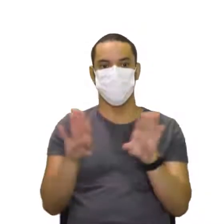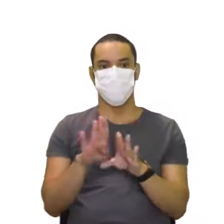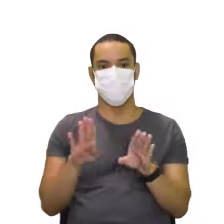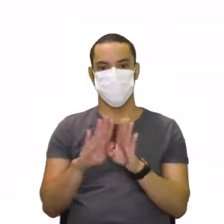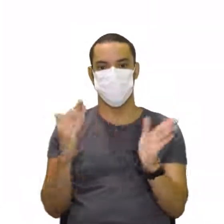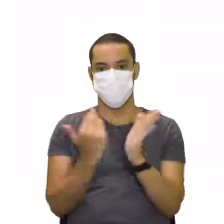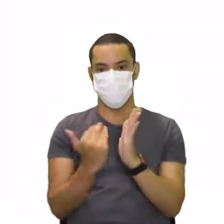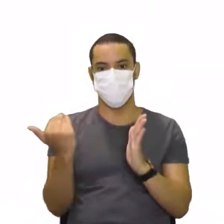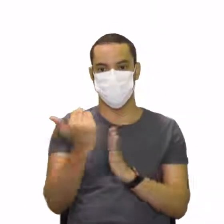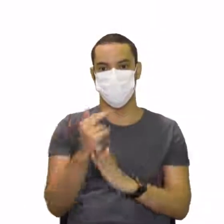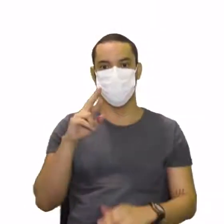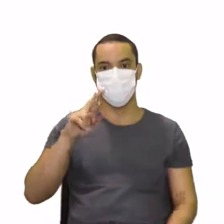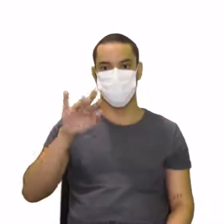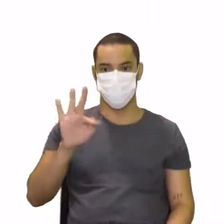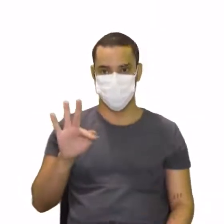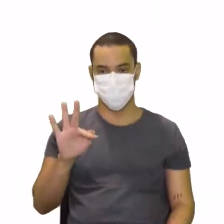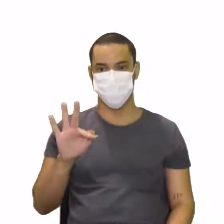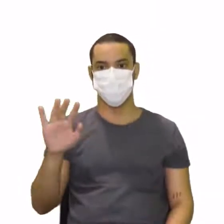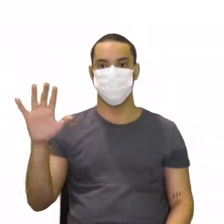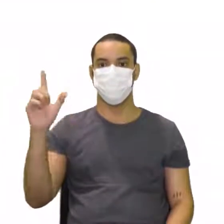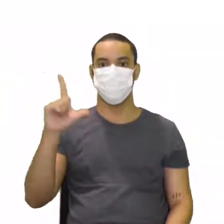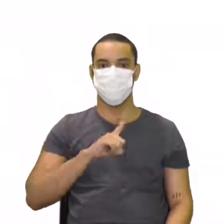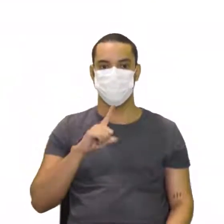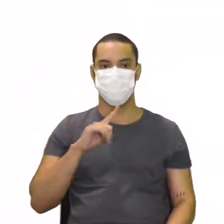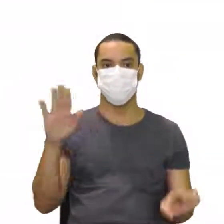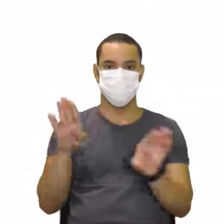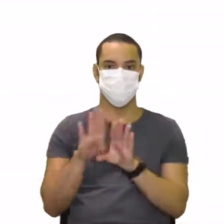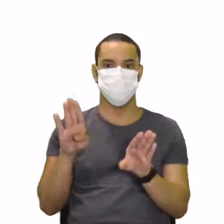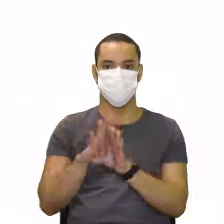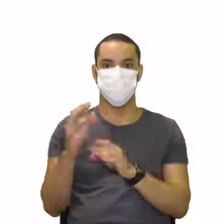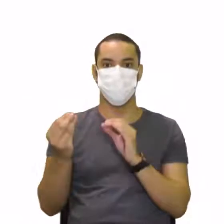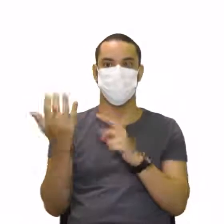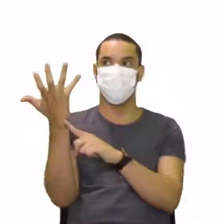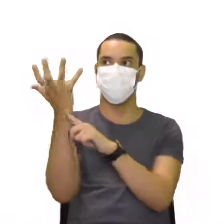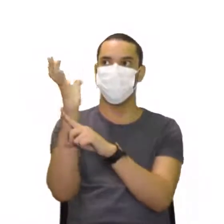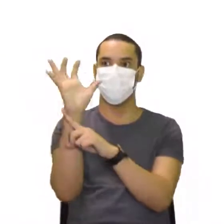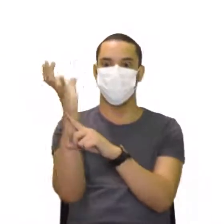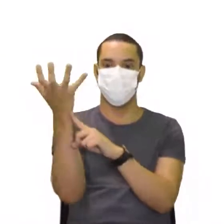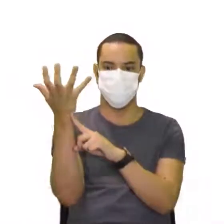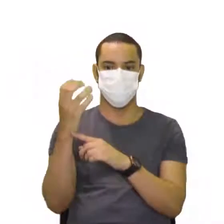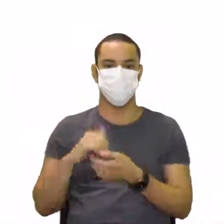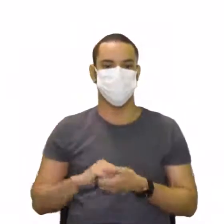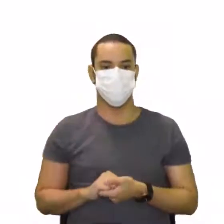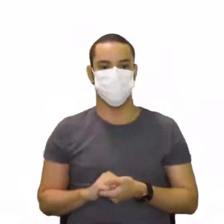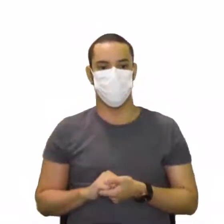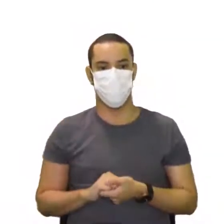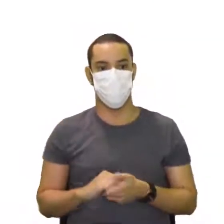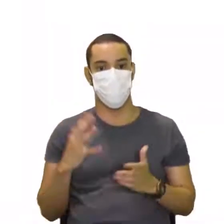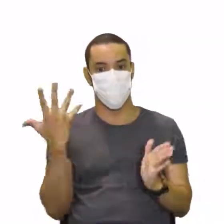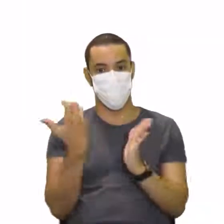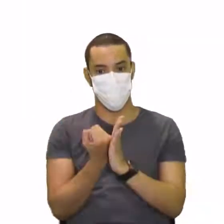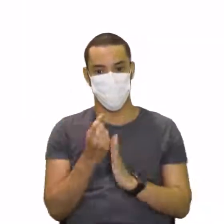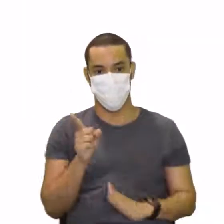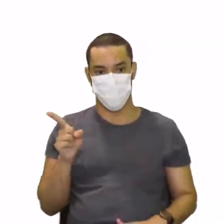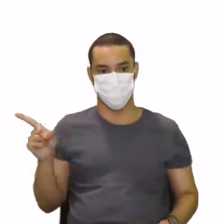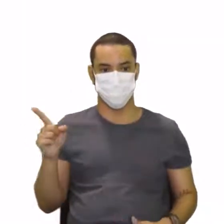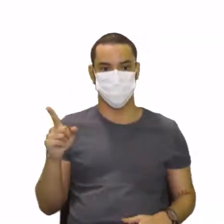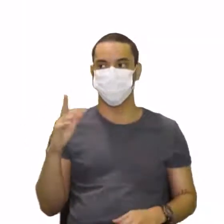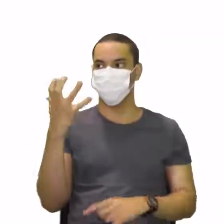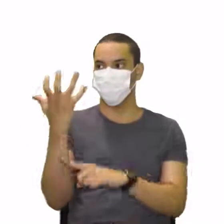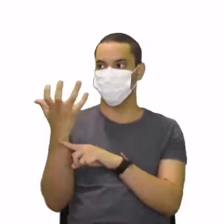temos também um amplificador aqui e aqui a antena, certo? E aqui, olha só, do receptor a gente já começa com